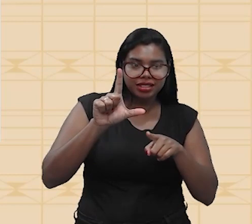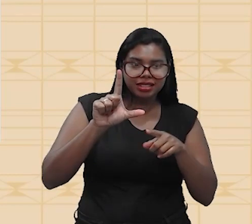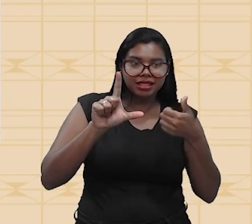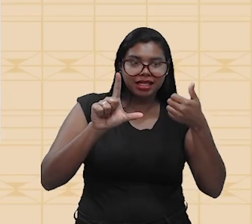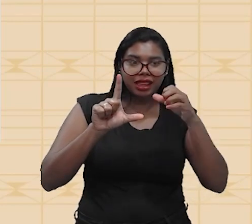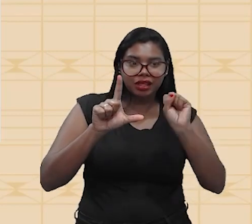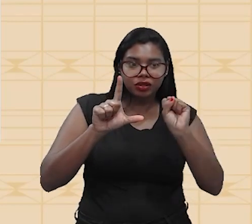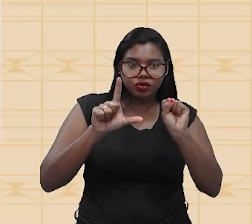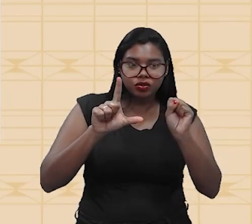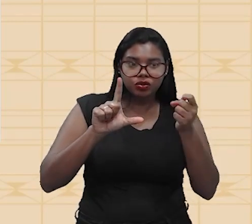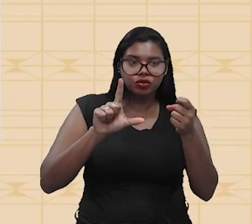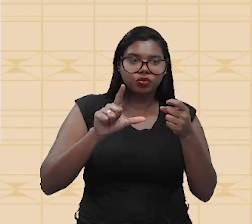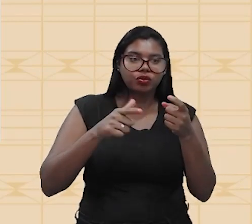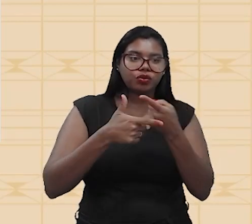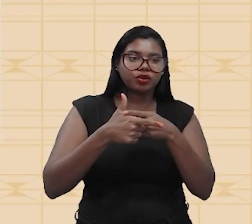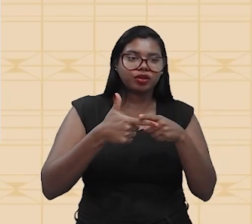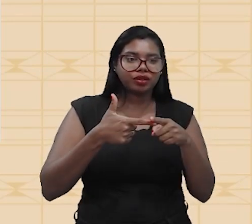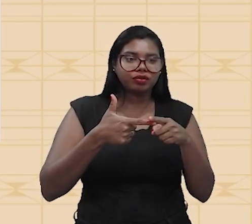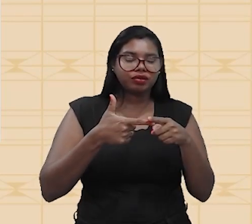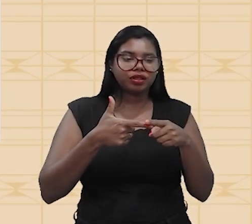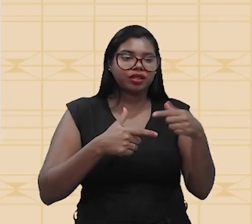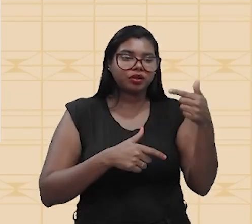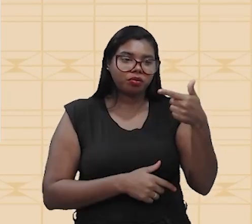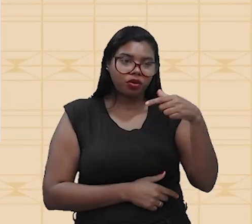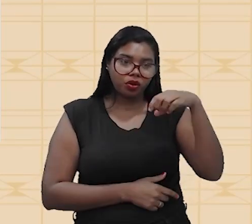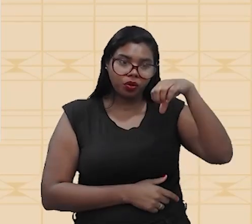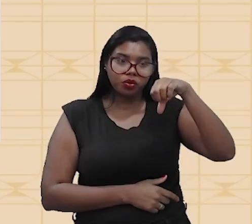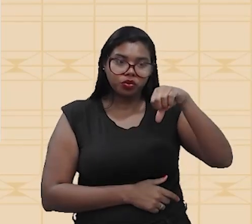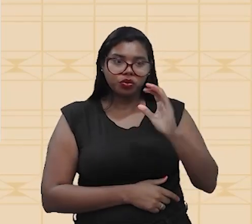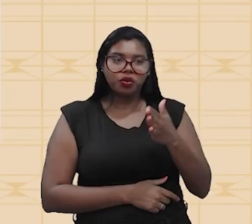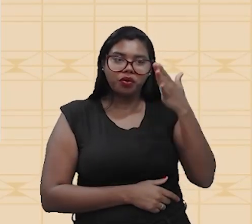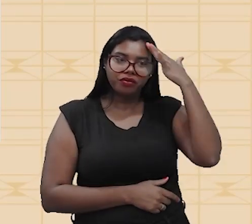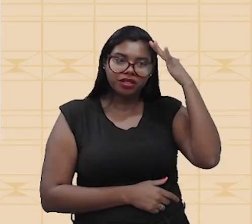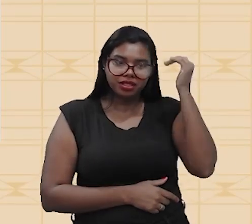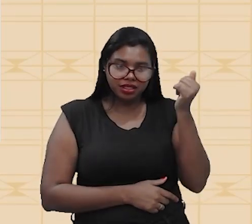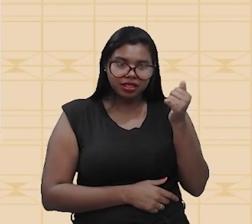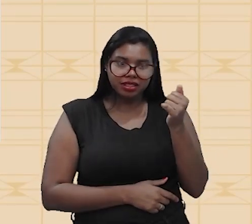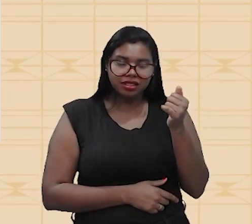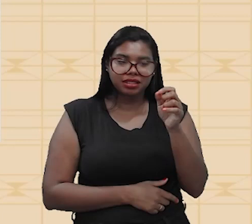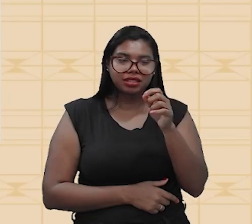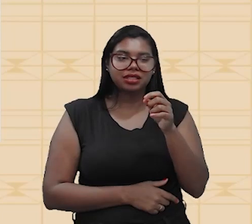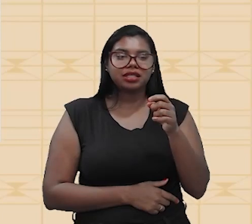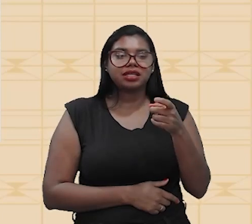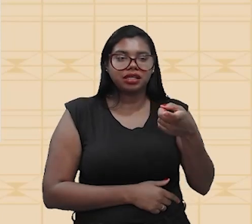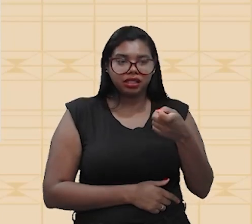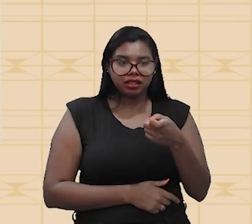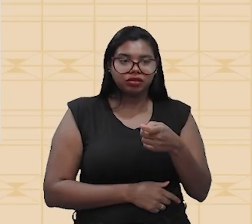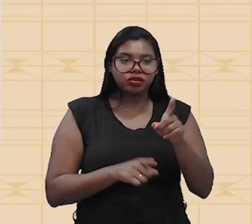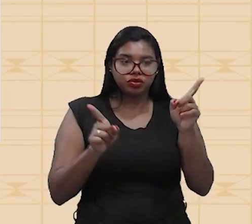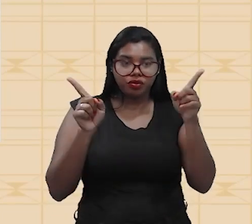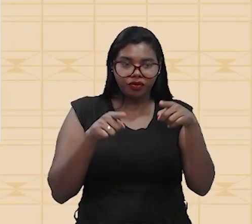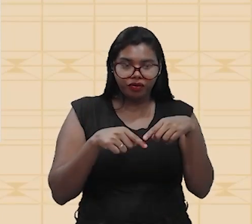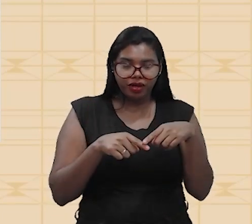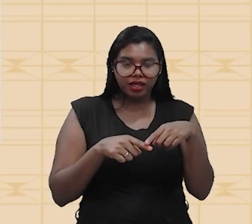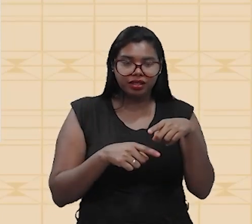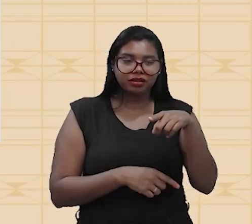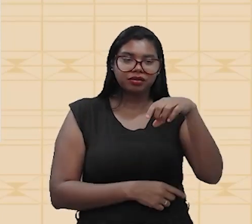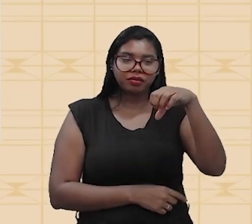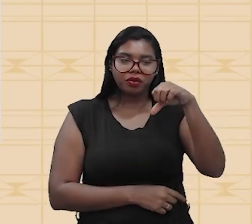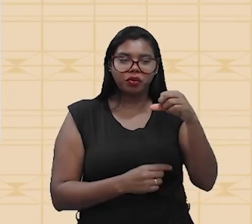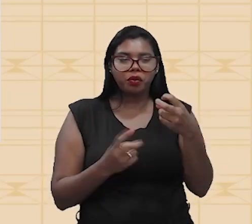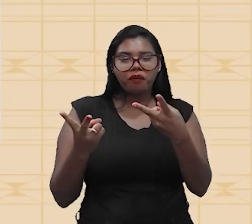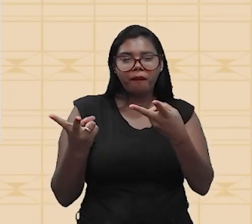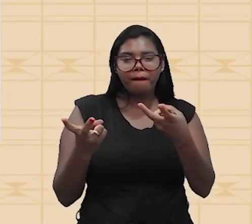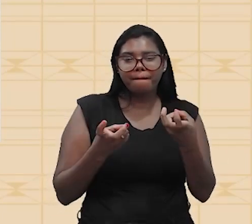dividido por 2, 9. Já sei que o X do vértice é ponto 9. Então, meu povo, percebe, eu